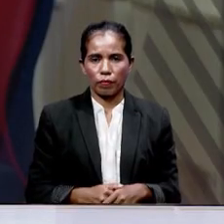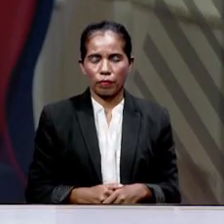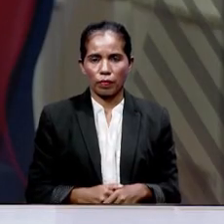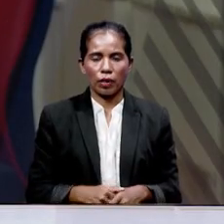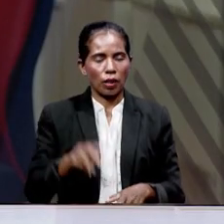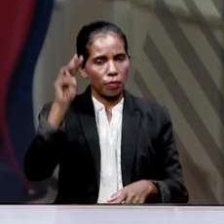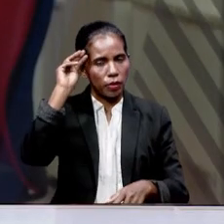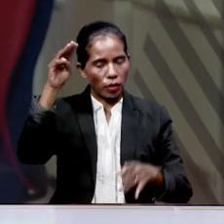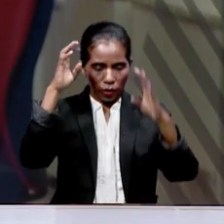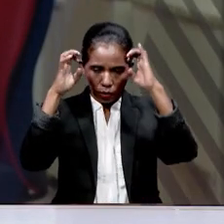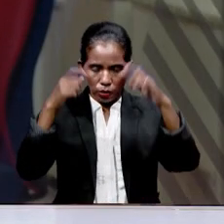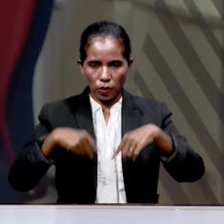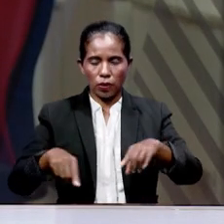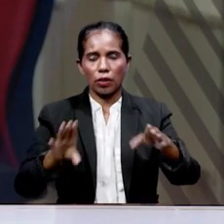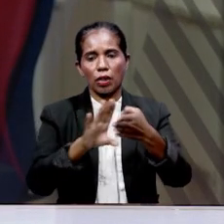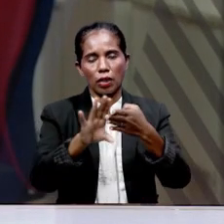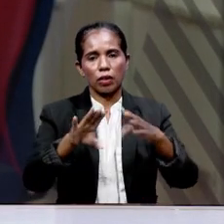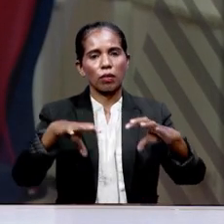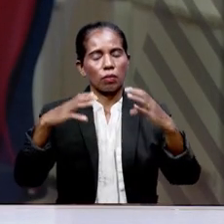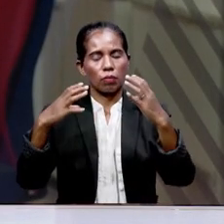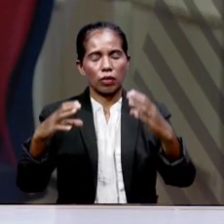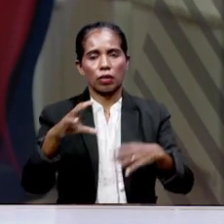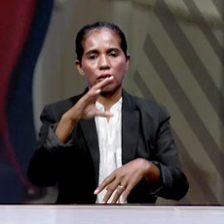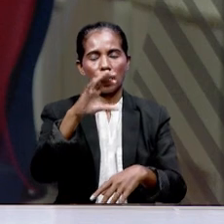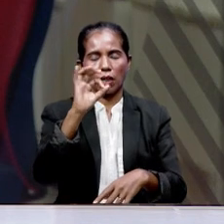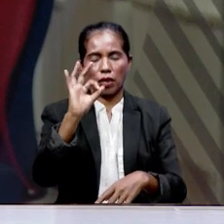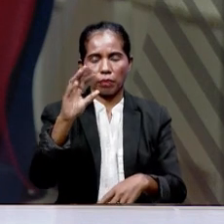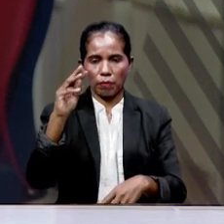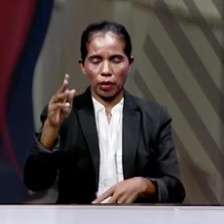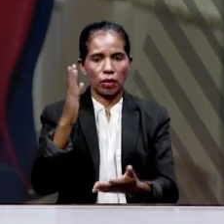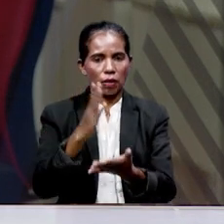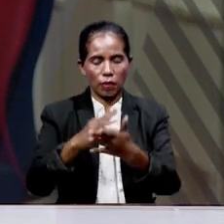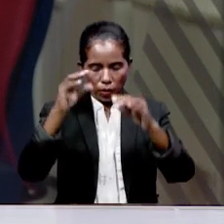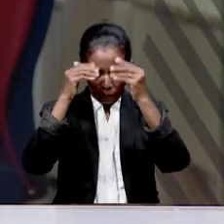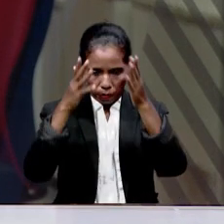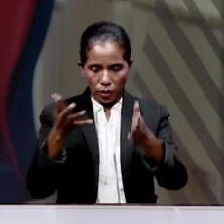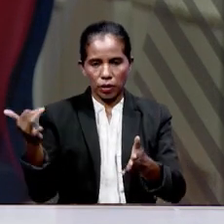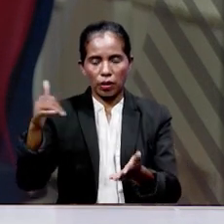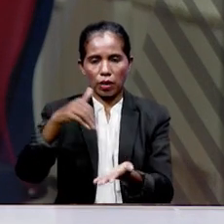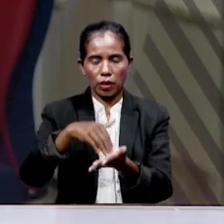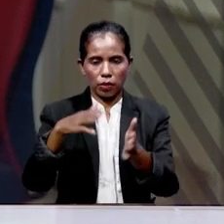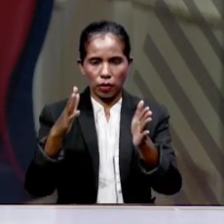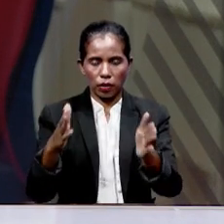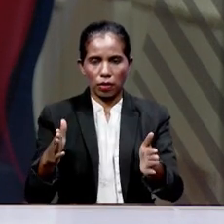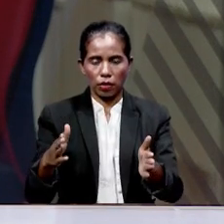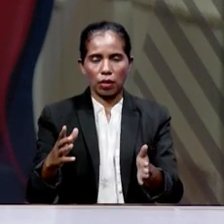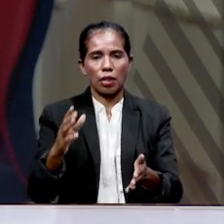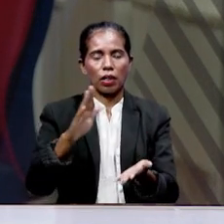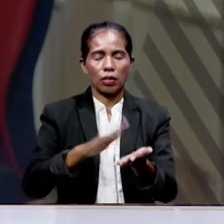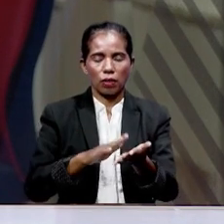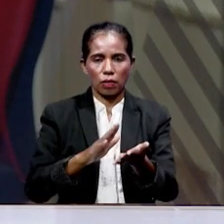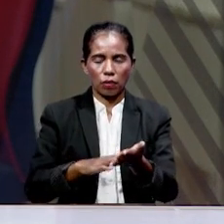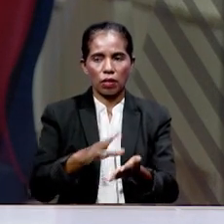Ministério da Educação arrucou na carta para a Comissão Função Pública a suspender professor Nebe Baco Estudante e a Escola Técnica e Vocacional